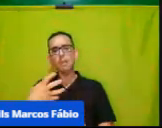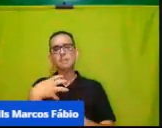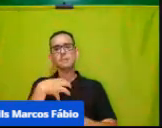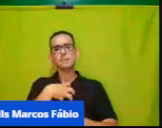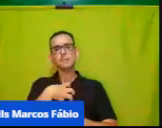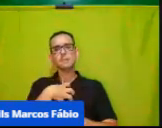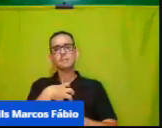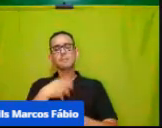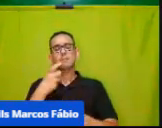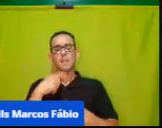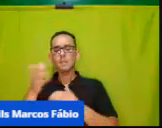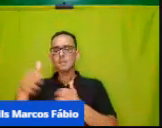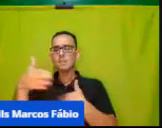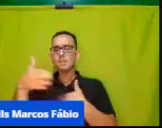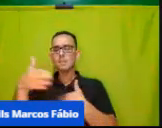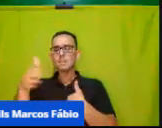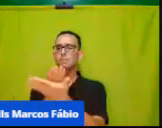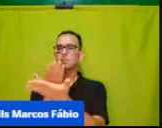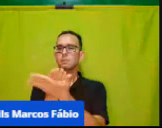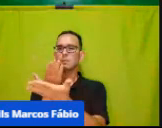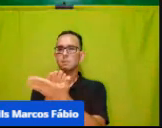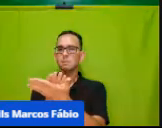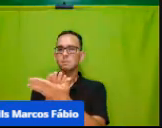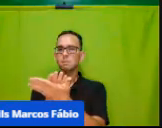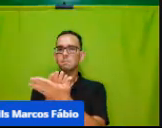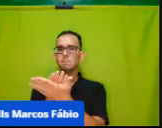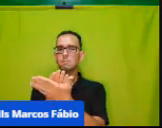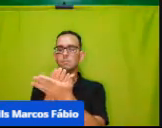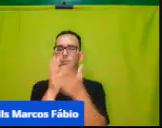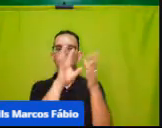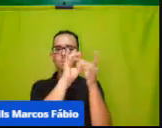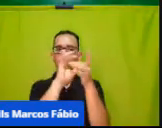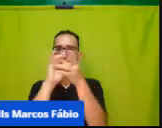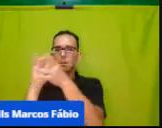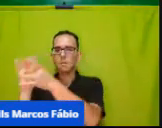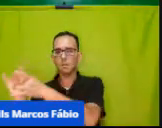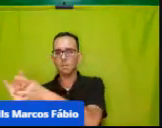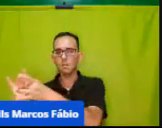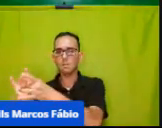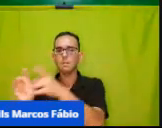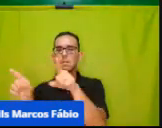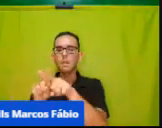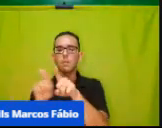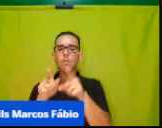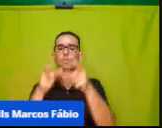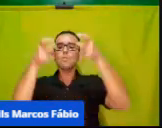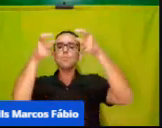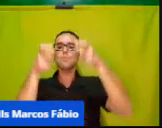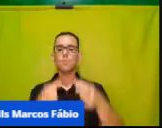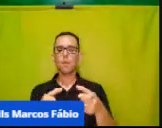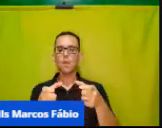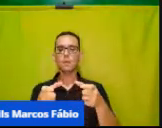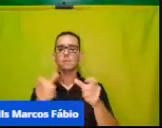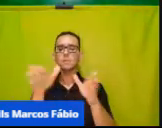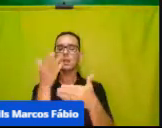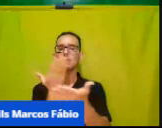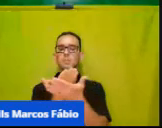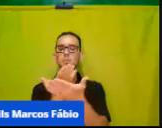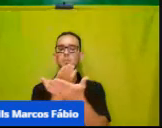minha sala de aula, né? Digamos assim, o contexto da minha sala de aula e o ambiente de sala de aula que eu tenho